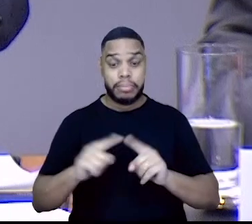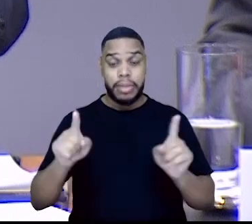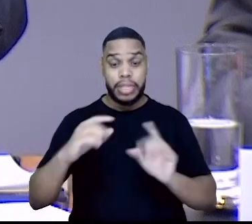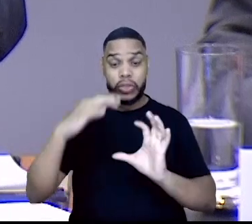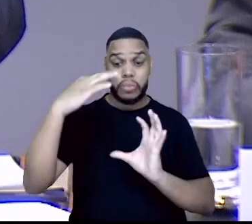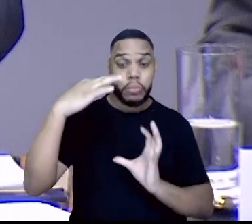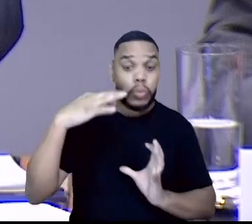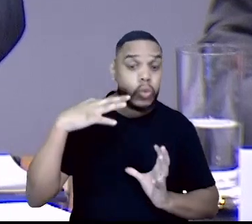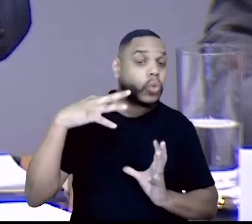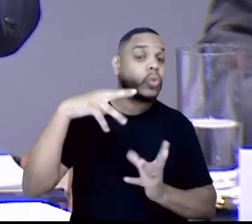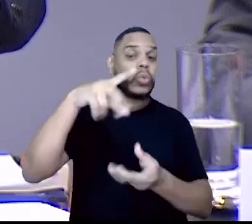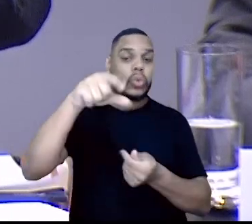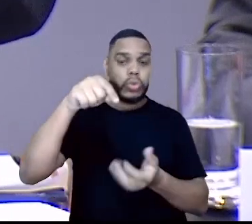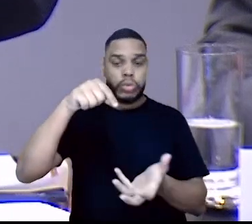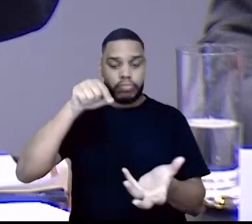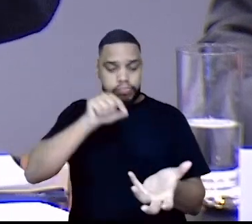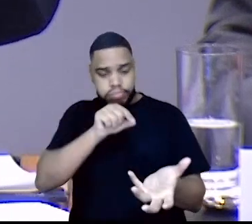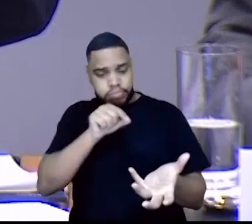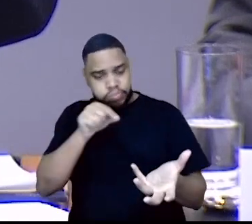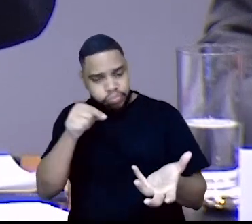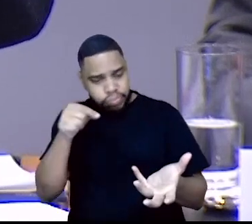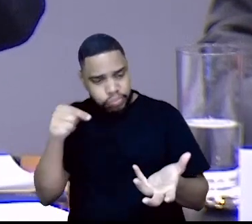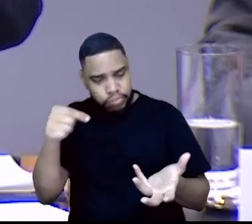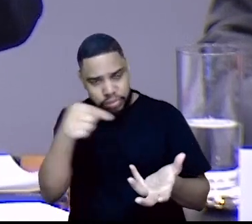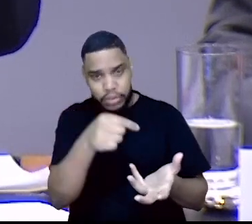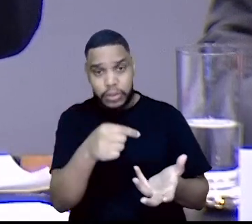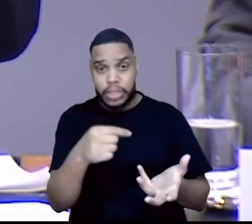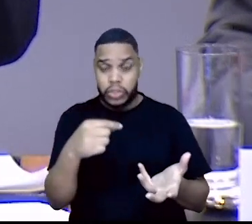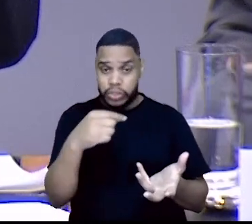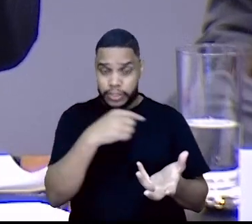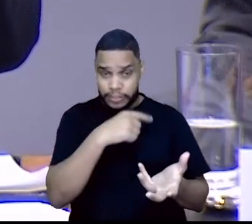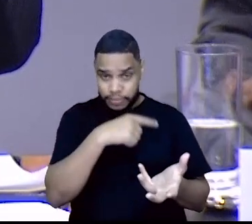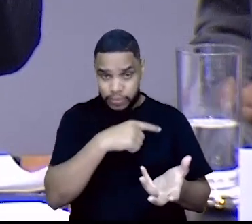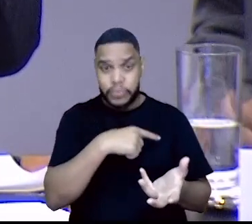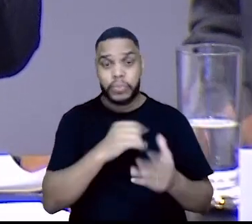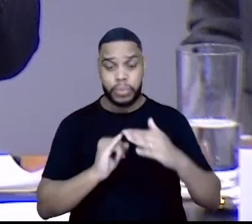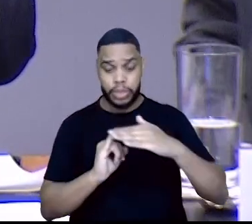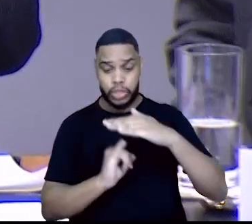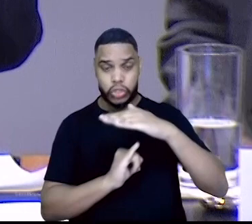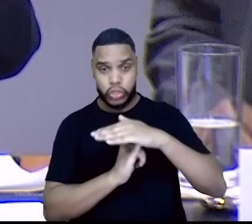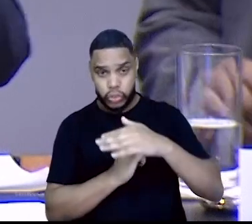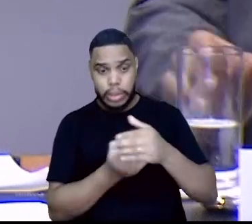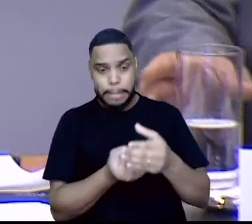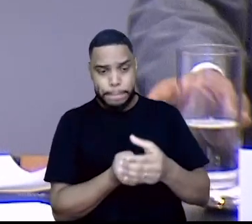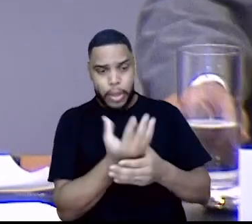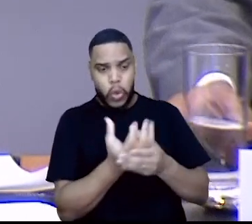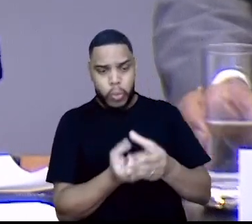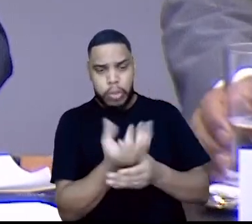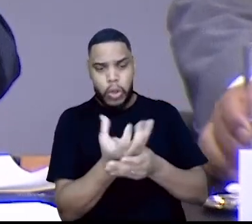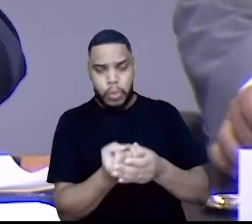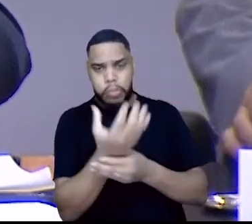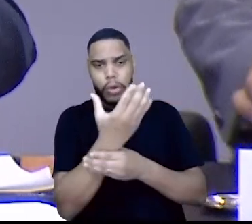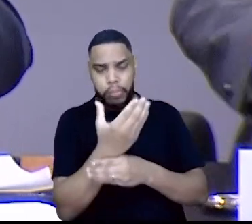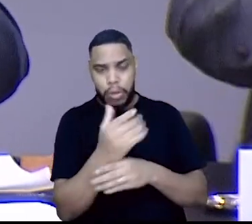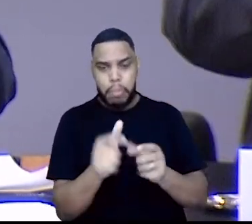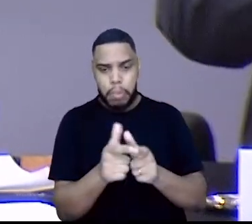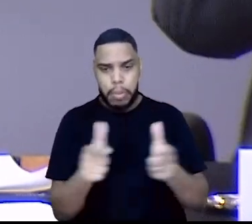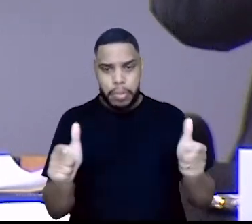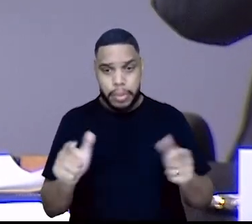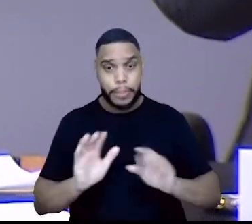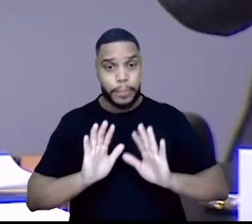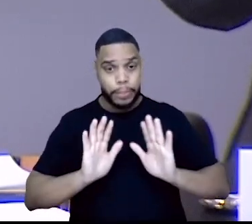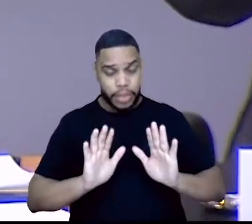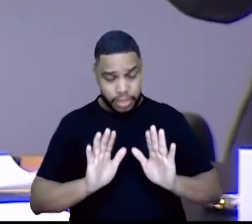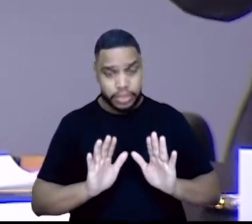se assistiu a um processo de ascensão institucional do judiciário e um certo grau